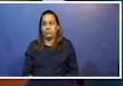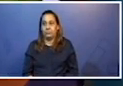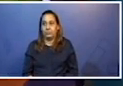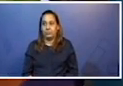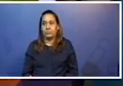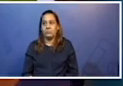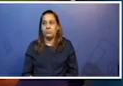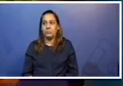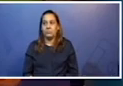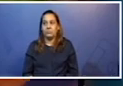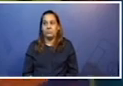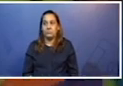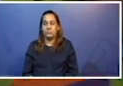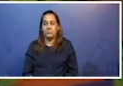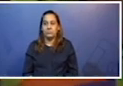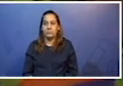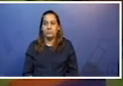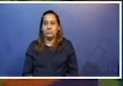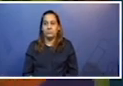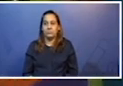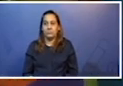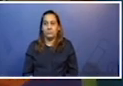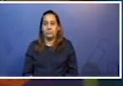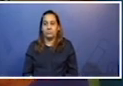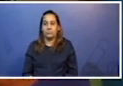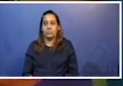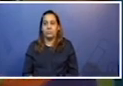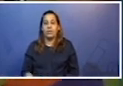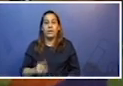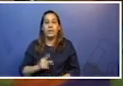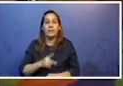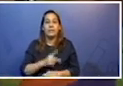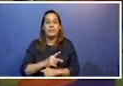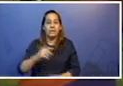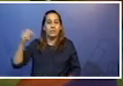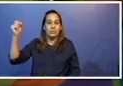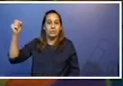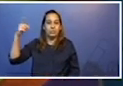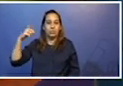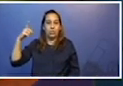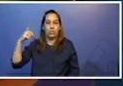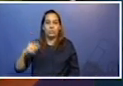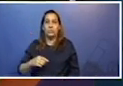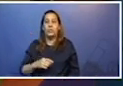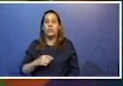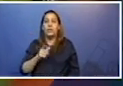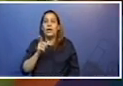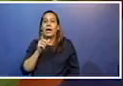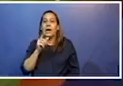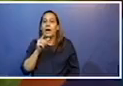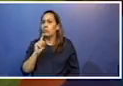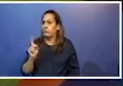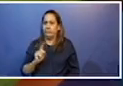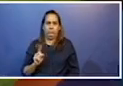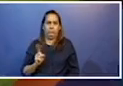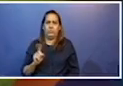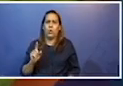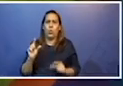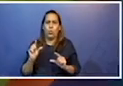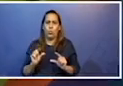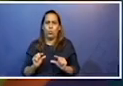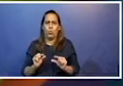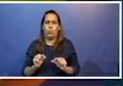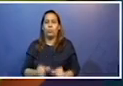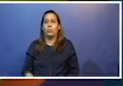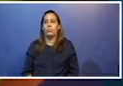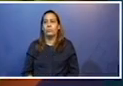ficar molhando todos os dias. Então, sempre ao sol e não regar muito. Esses são os principais cuidados para quem quer